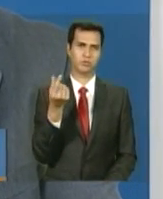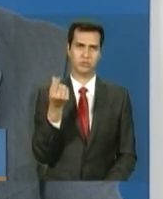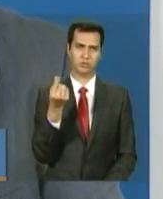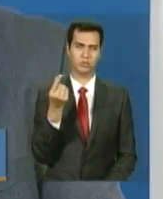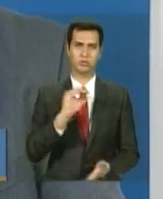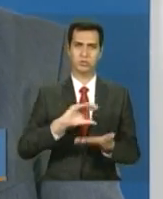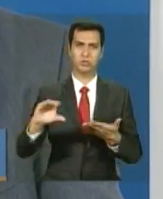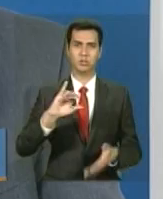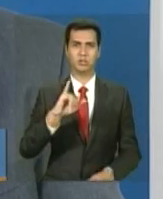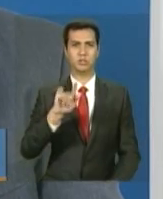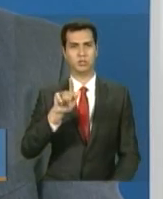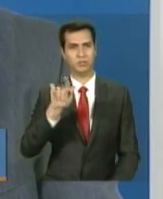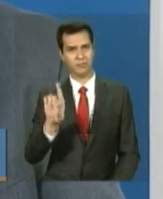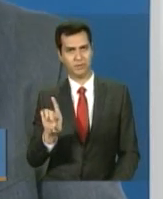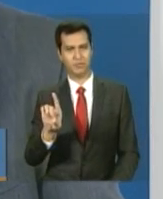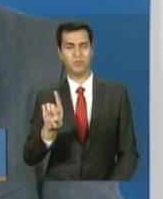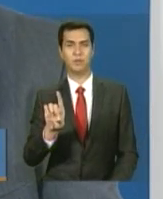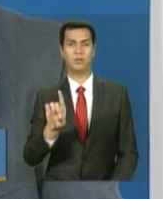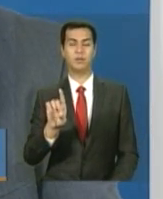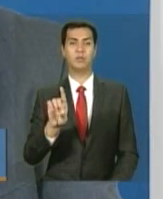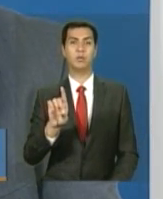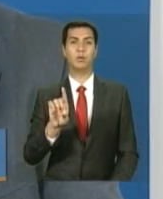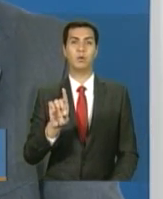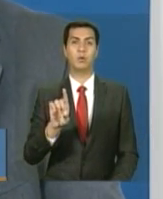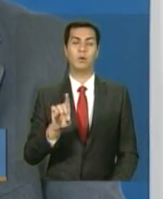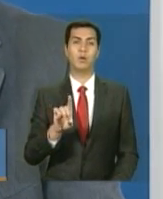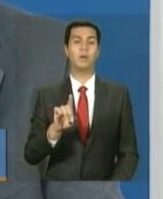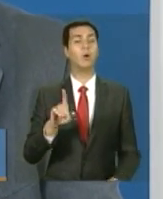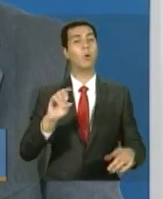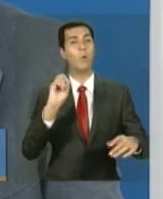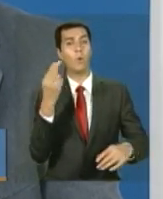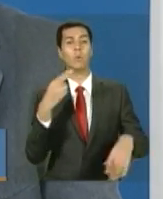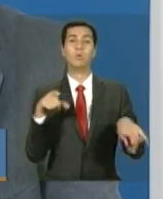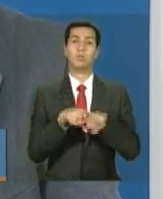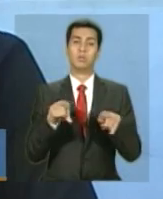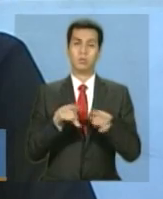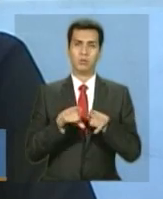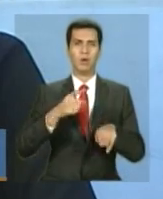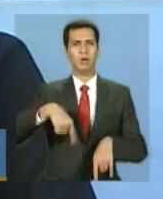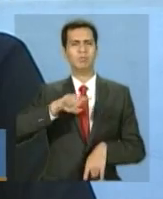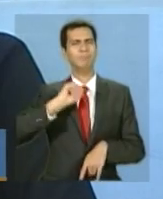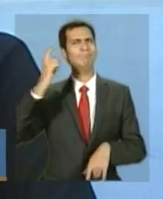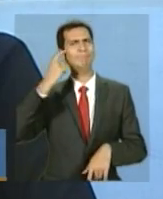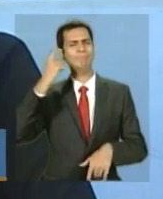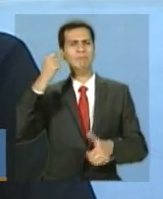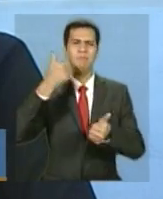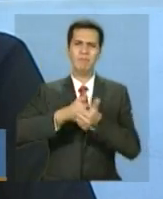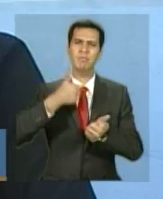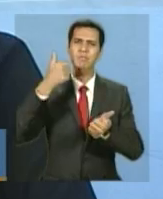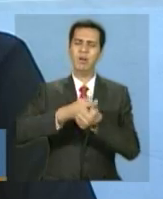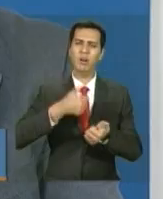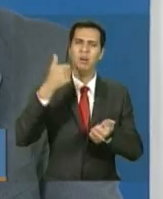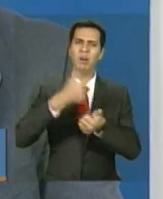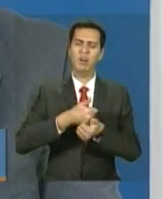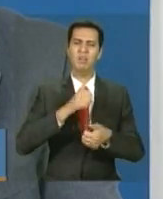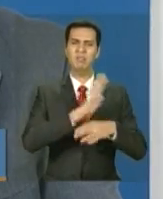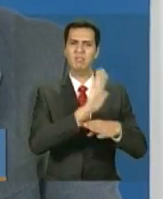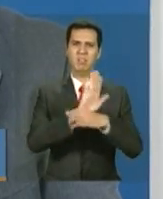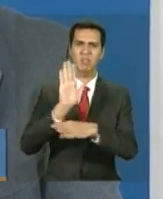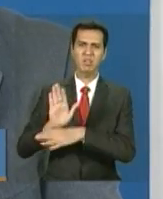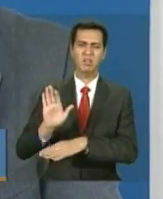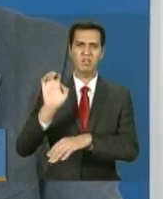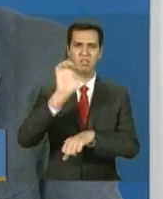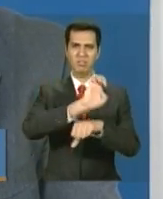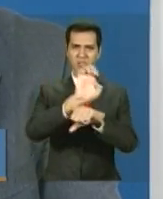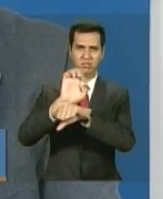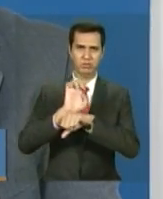igd seja aplicando mais inteligência nesse processo então nós estamos vamos repassar pros Estados né